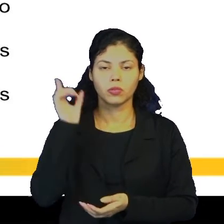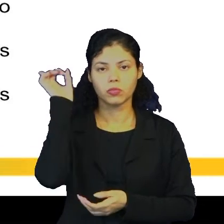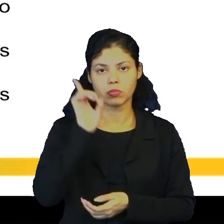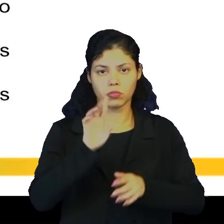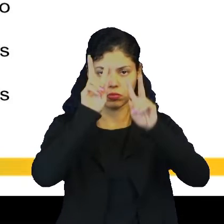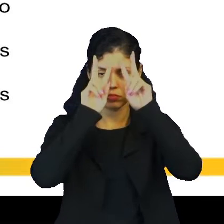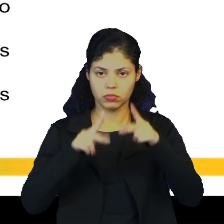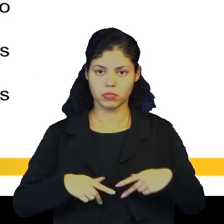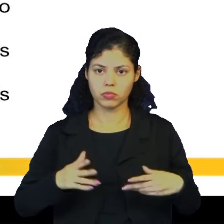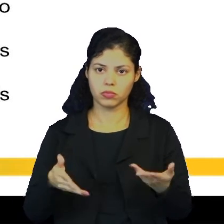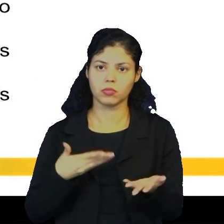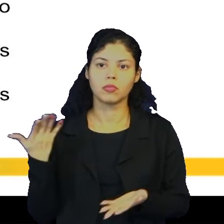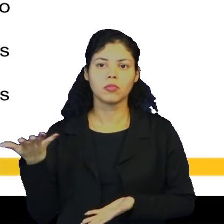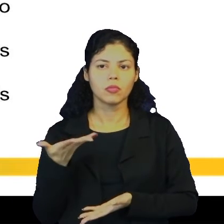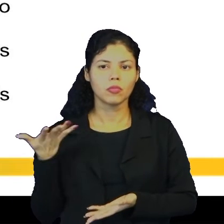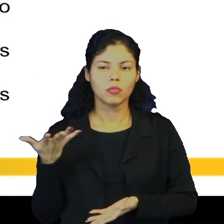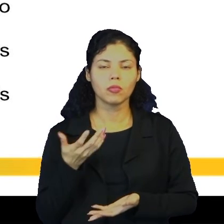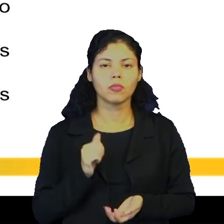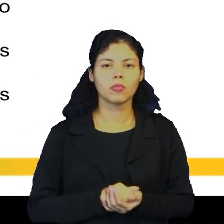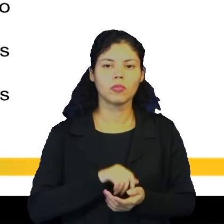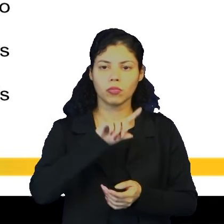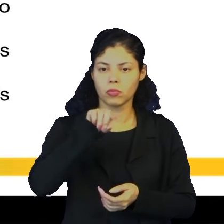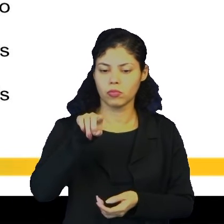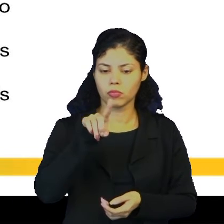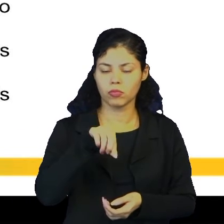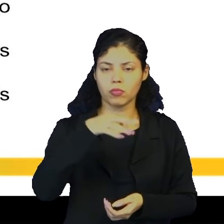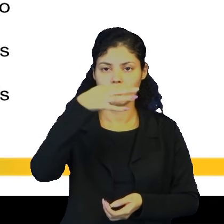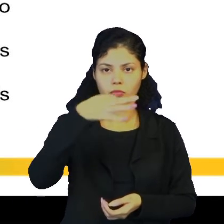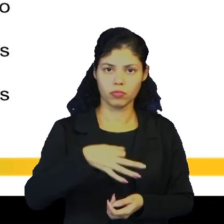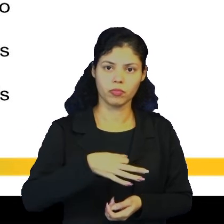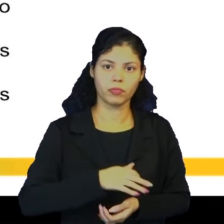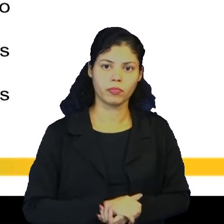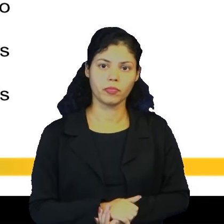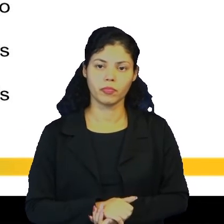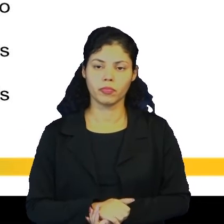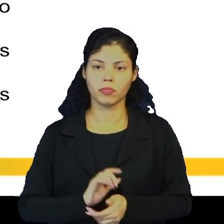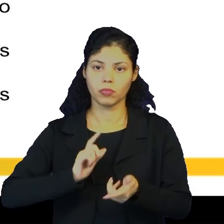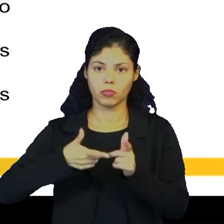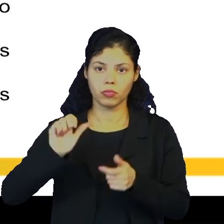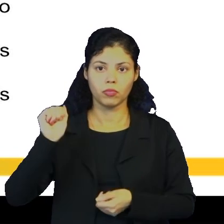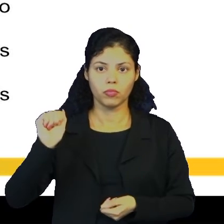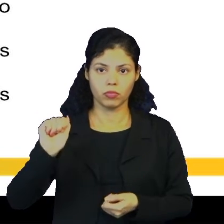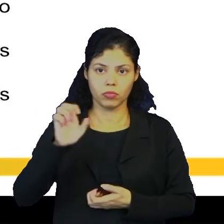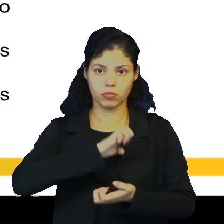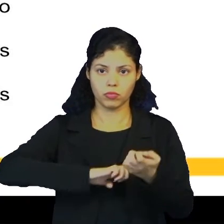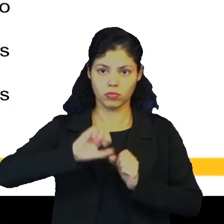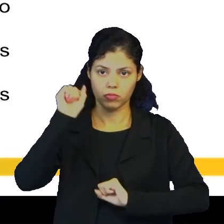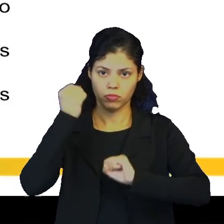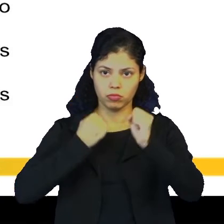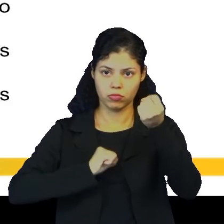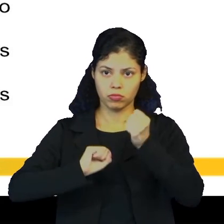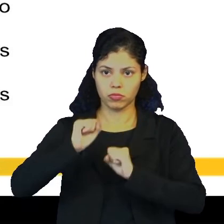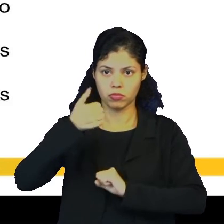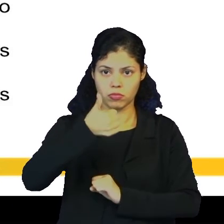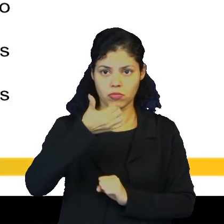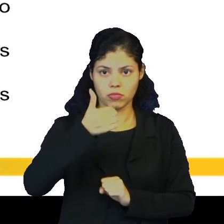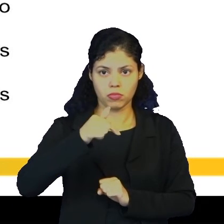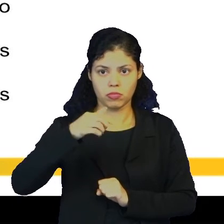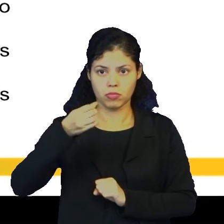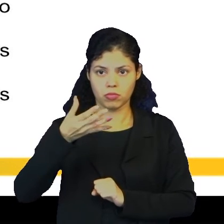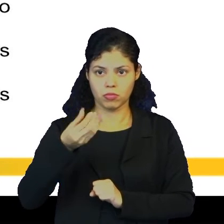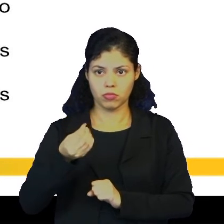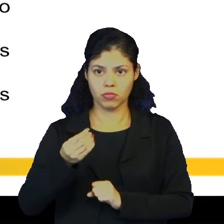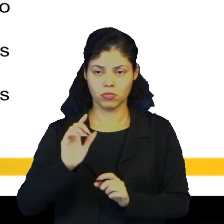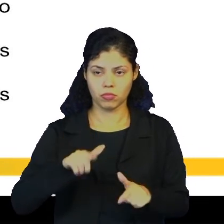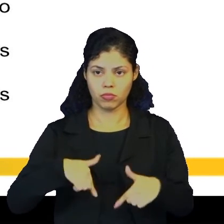Direitos Humanos? Com base, né, nesse exposto, marque a alternativa correta. Letra A, a Revolução Industrial de 1760